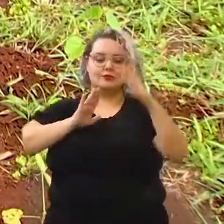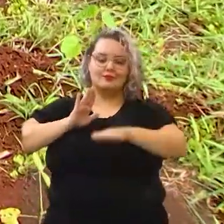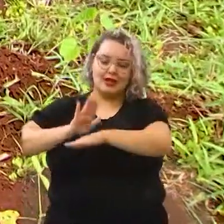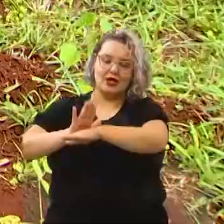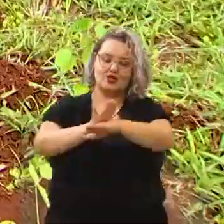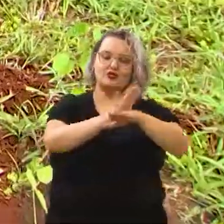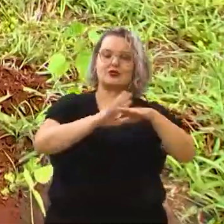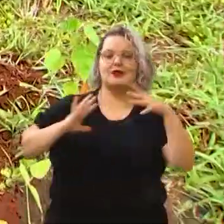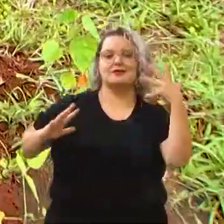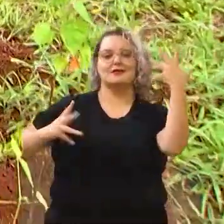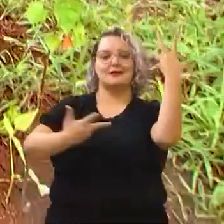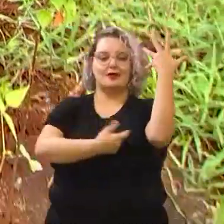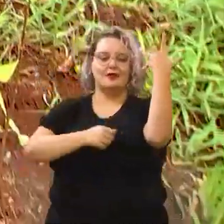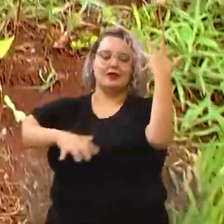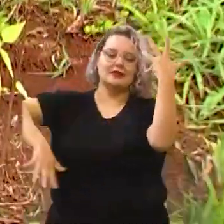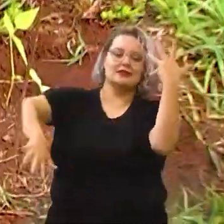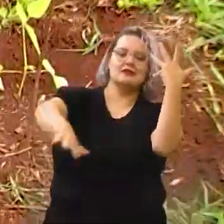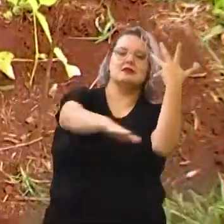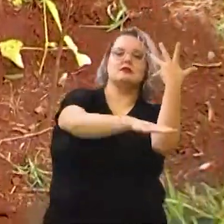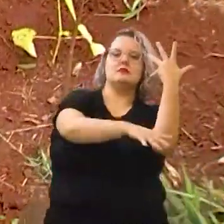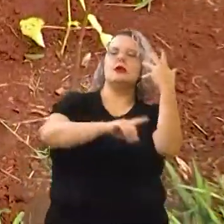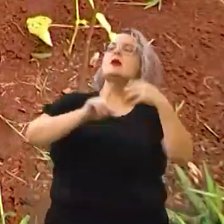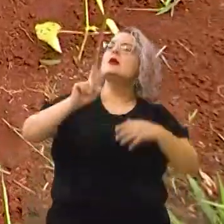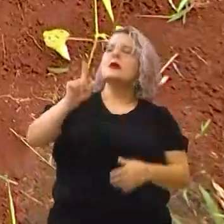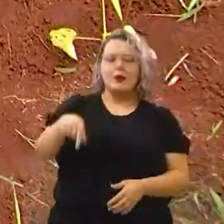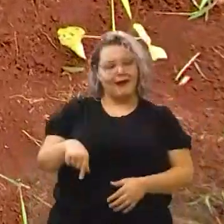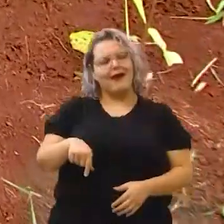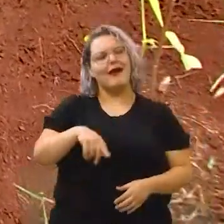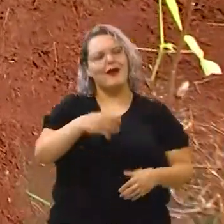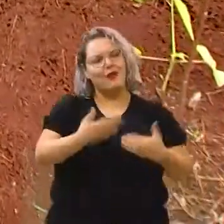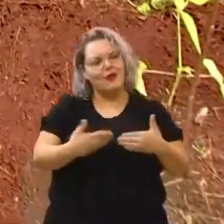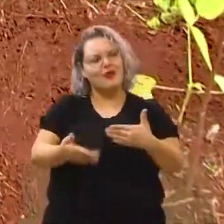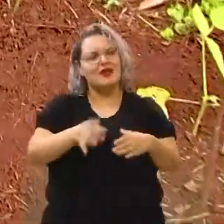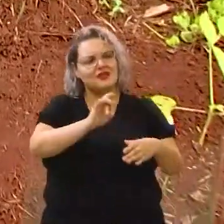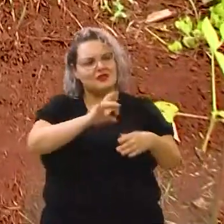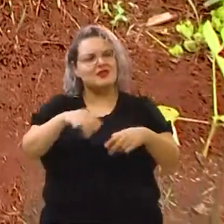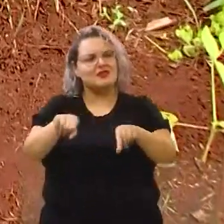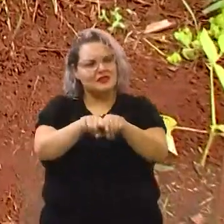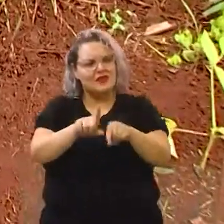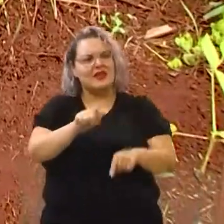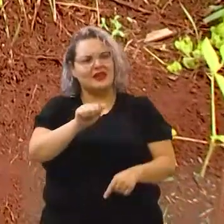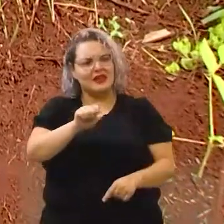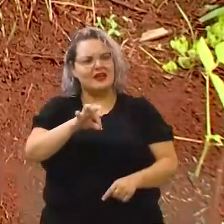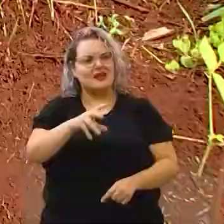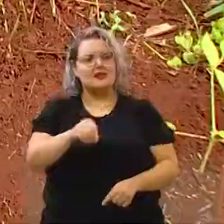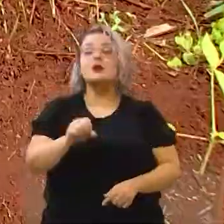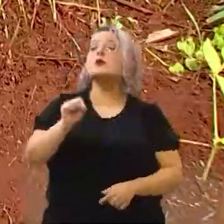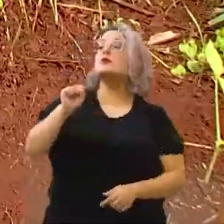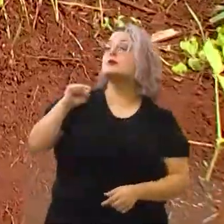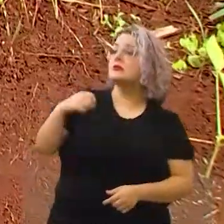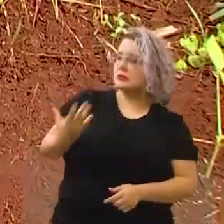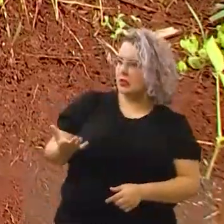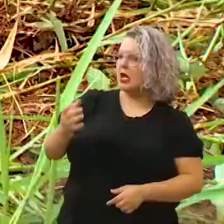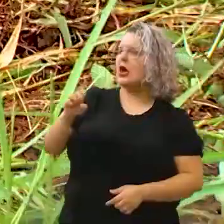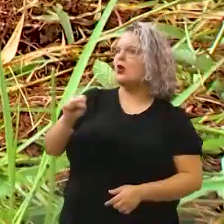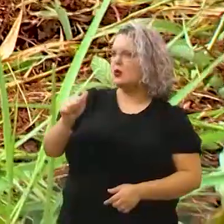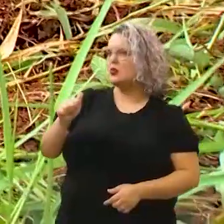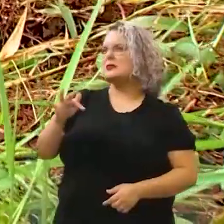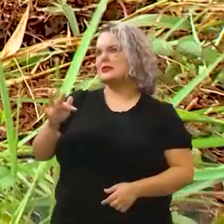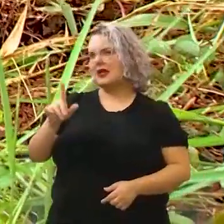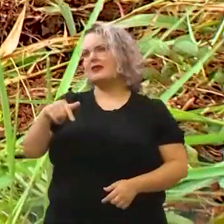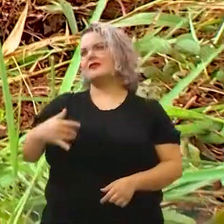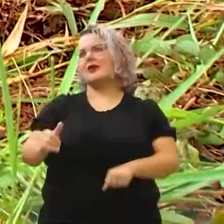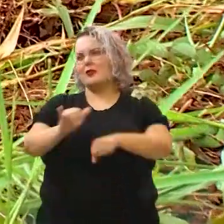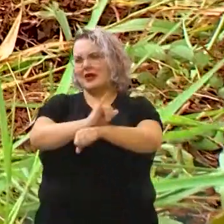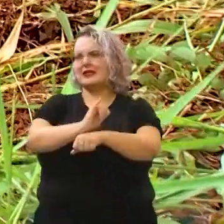áreas. Bom, esse é o processo de plantio também, Gastão? Isso, então a gente pode fazer, o SAF ele é